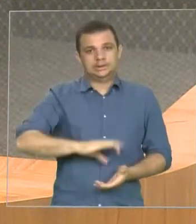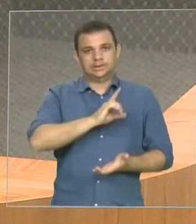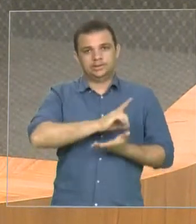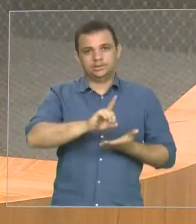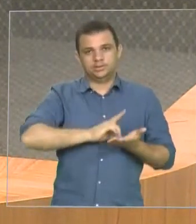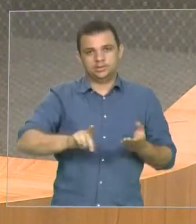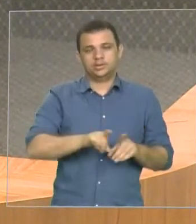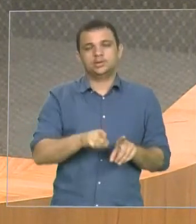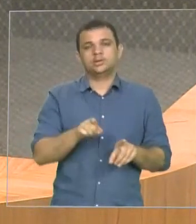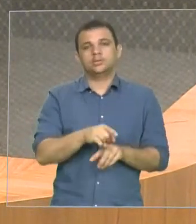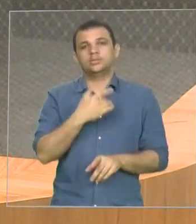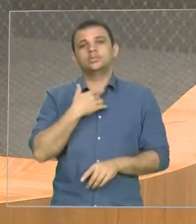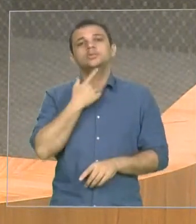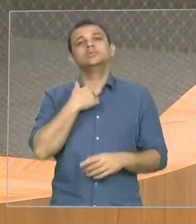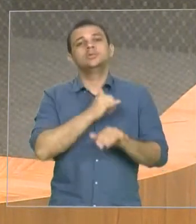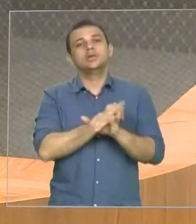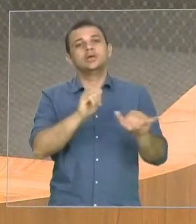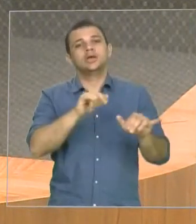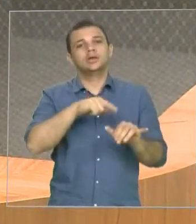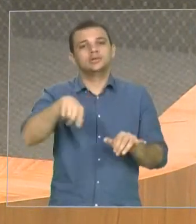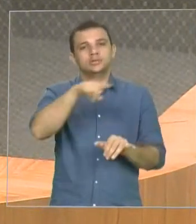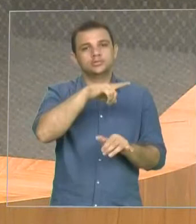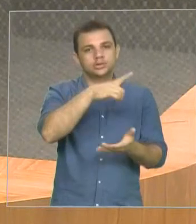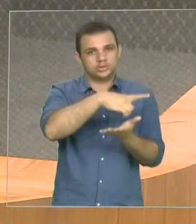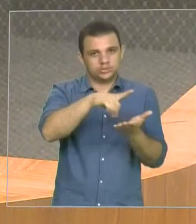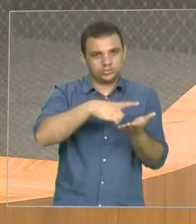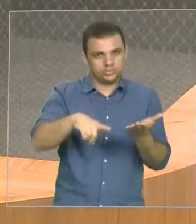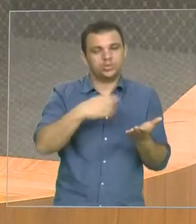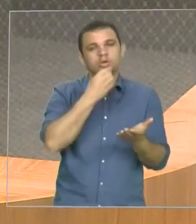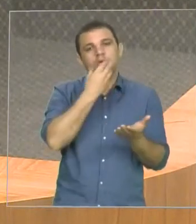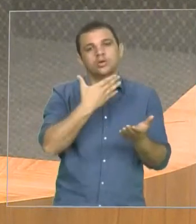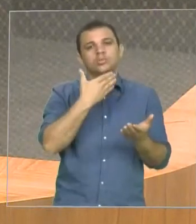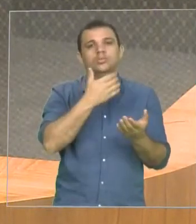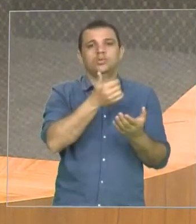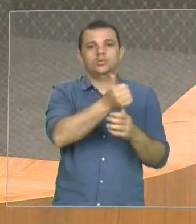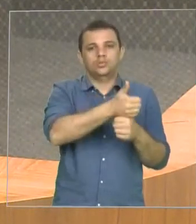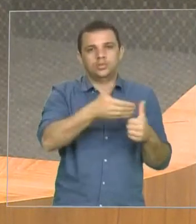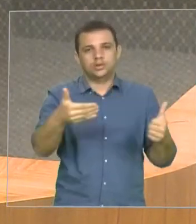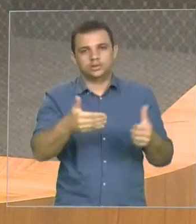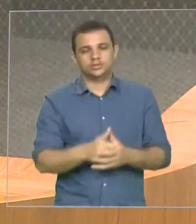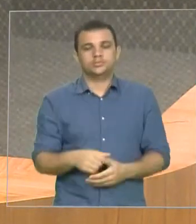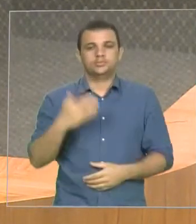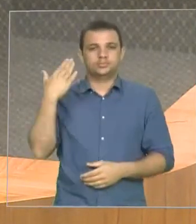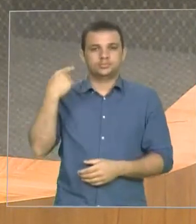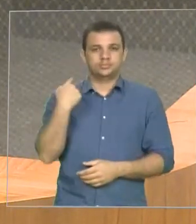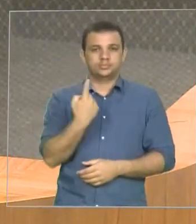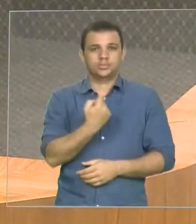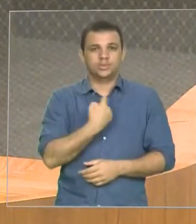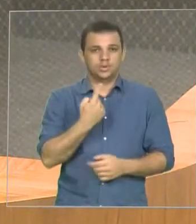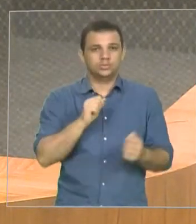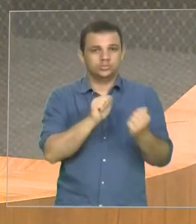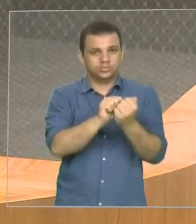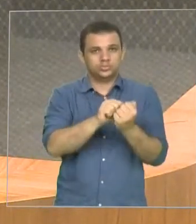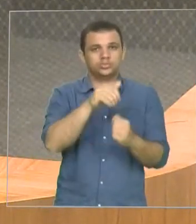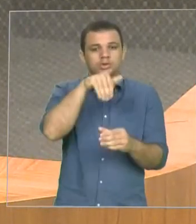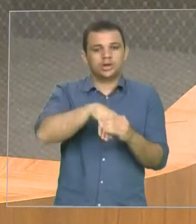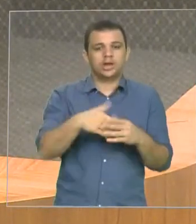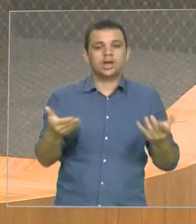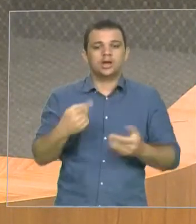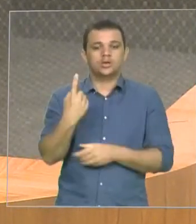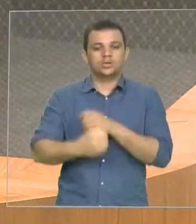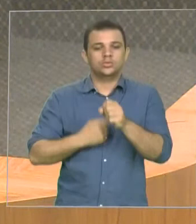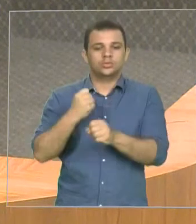mandato em prol do povo zedoquense. Estivemos juntos nas eleições e agora, após um ano,